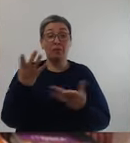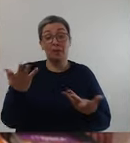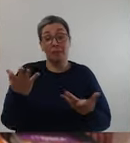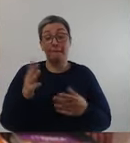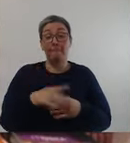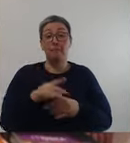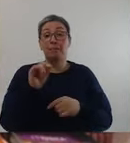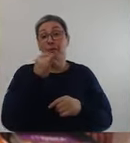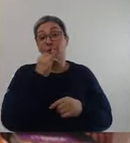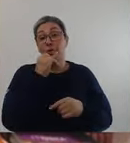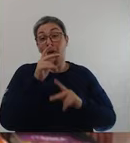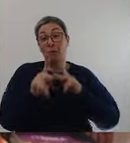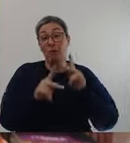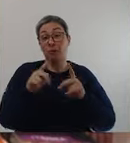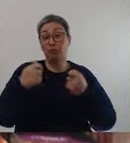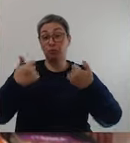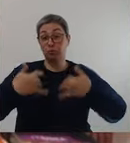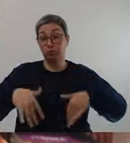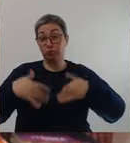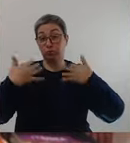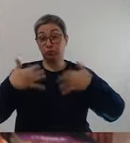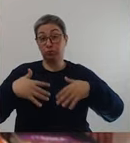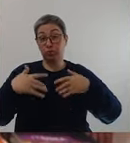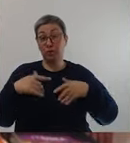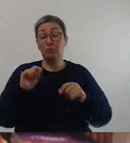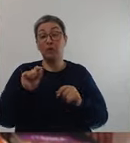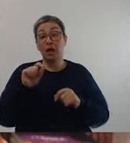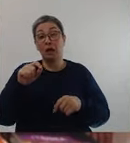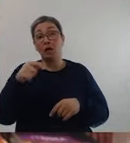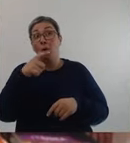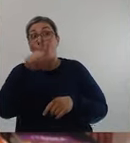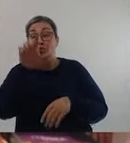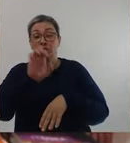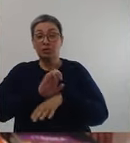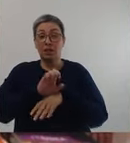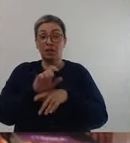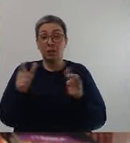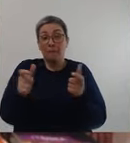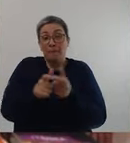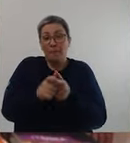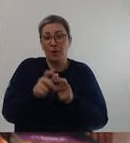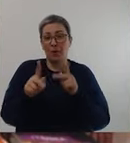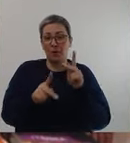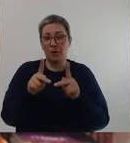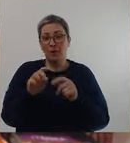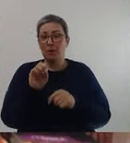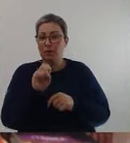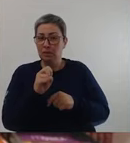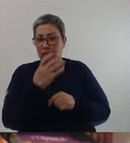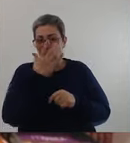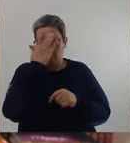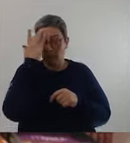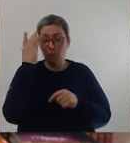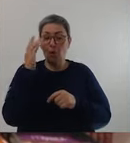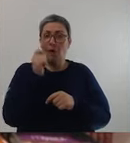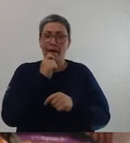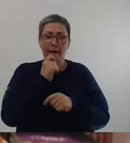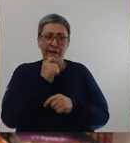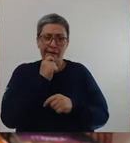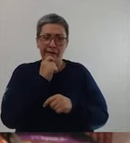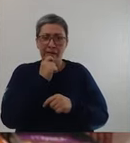ok? Né? Com a população menor, né? Se a